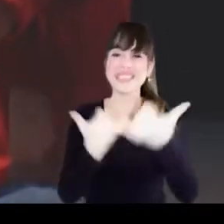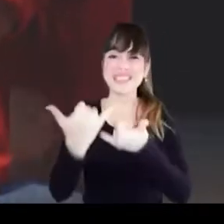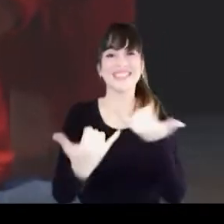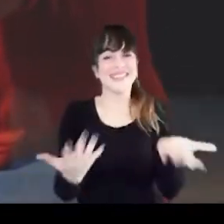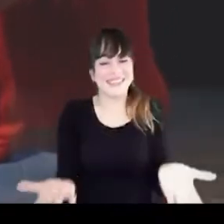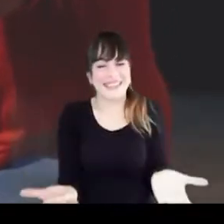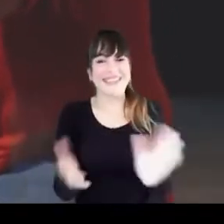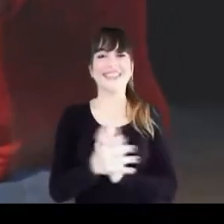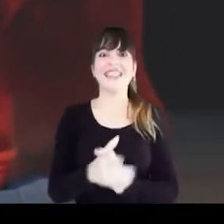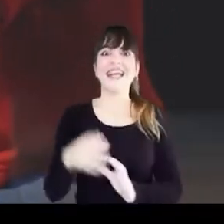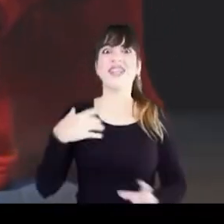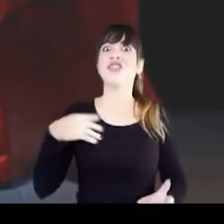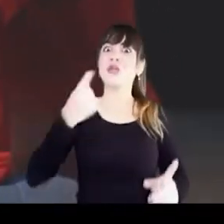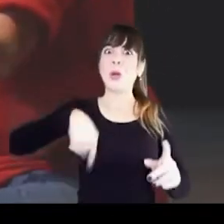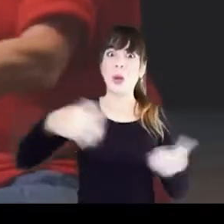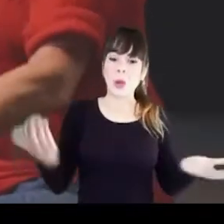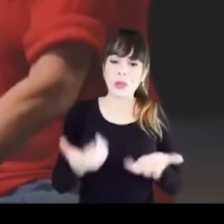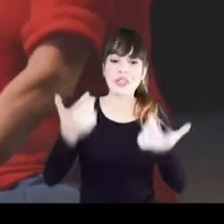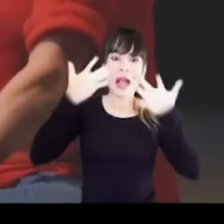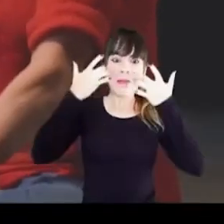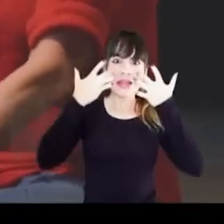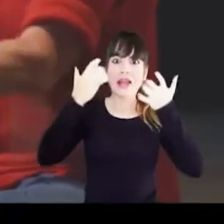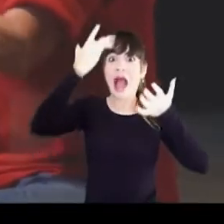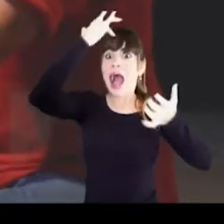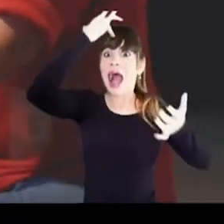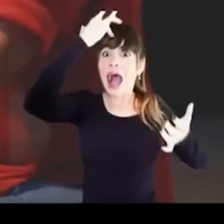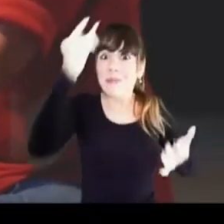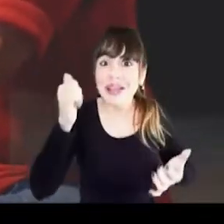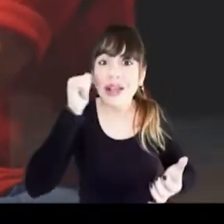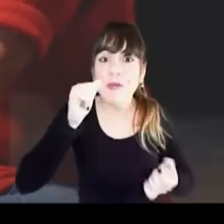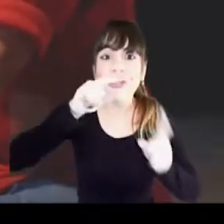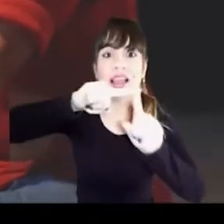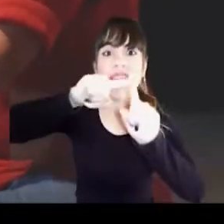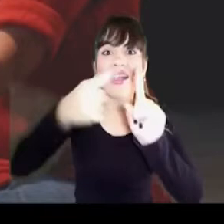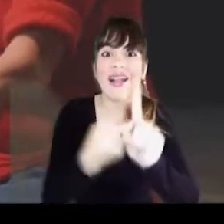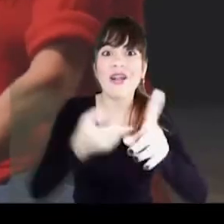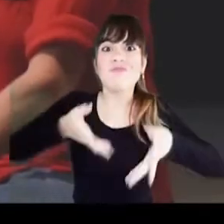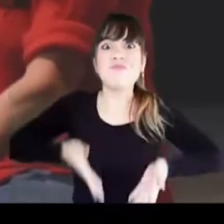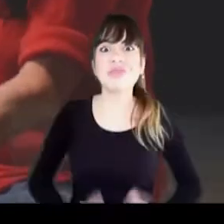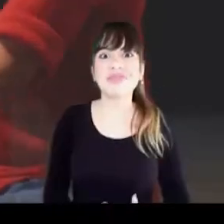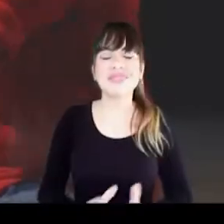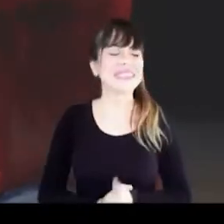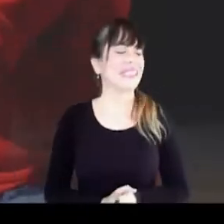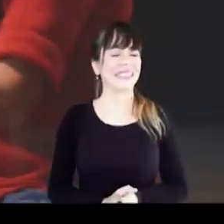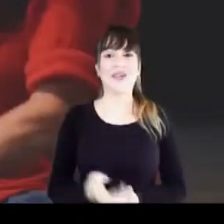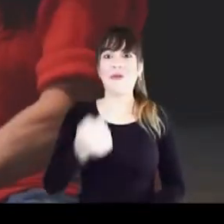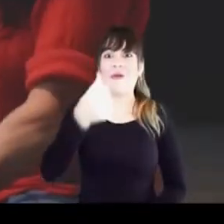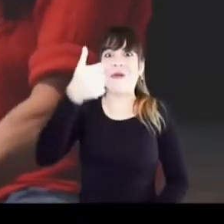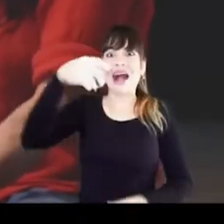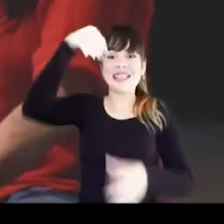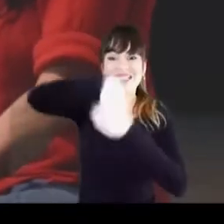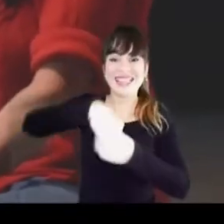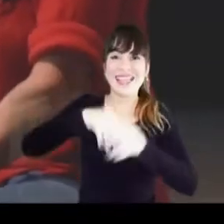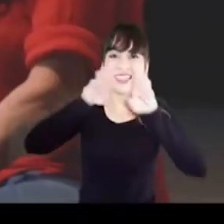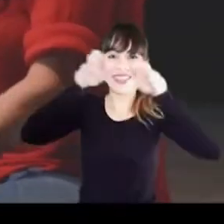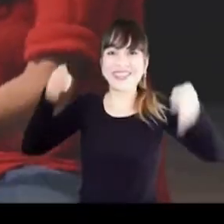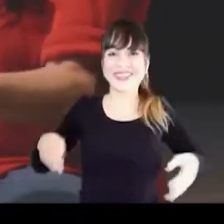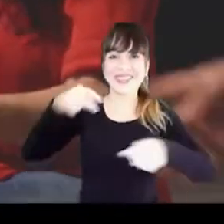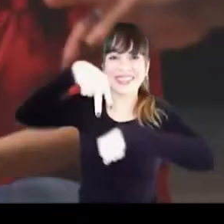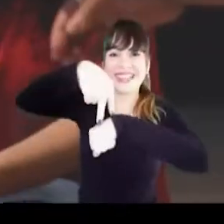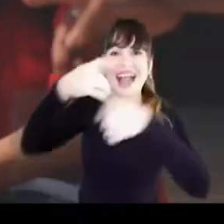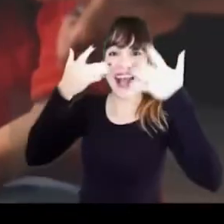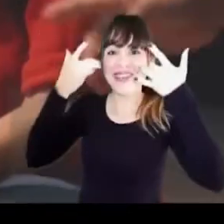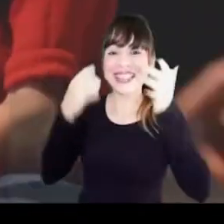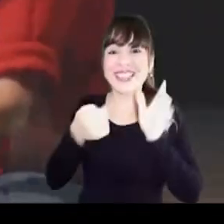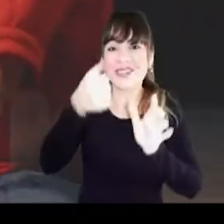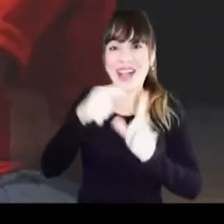gente fez uma apresentação. No outro dia ela teve neném. A gente fez numa escolinha, numa creche que a gente foi, e no outro dia ela teve neném. Quase que nascia